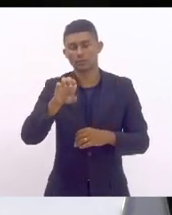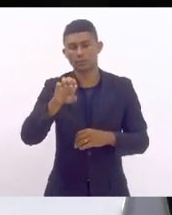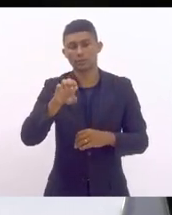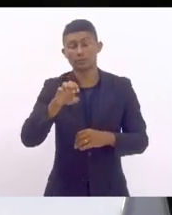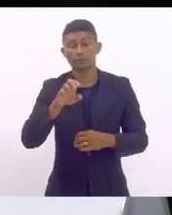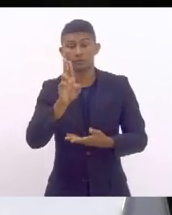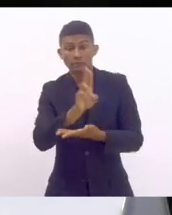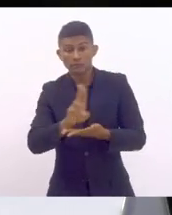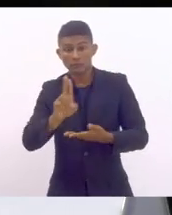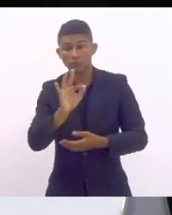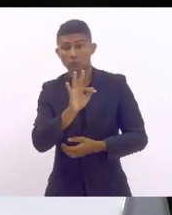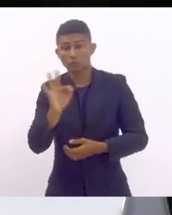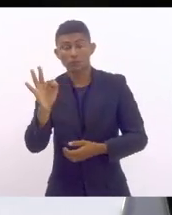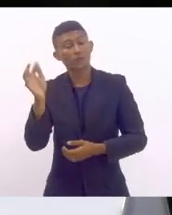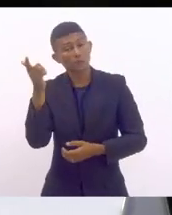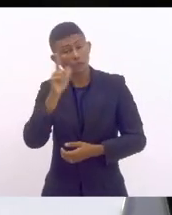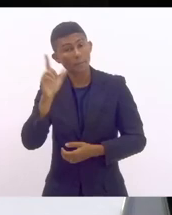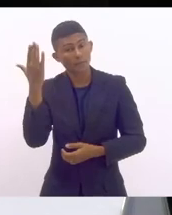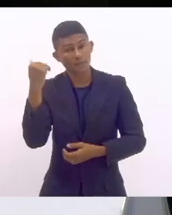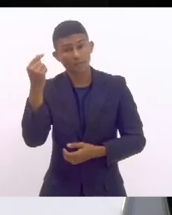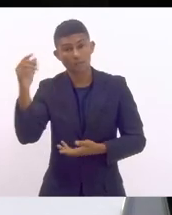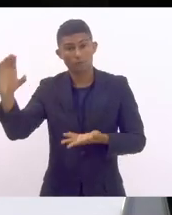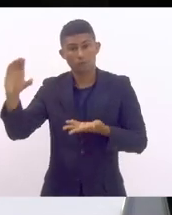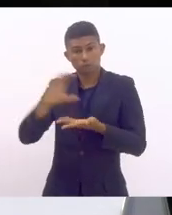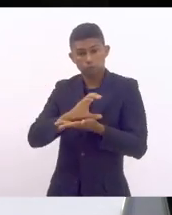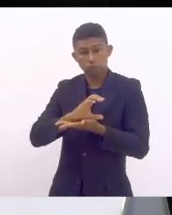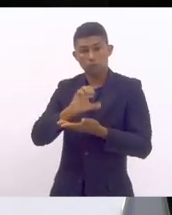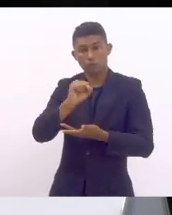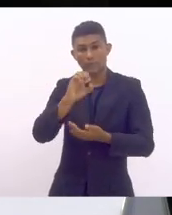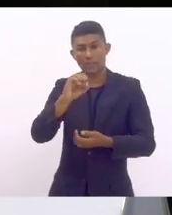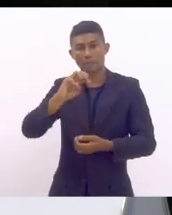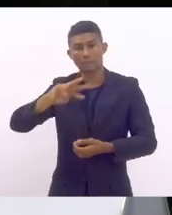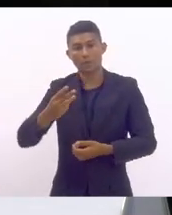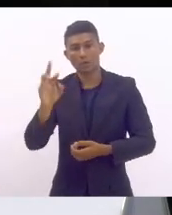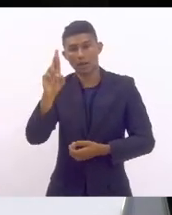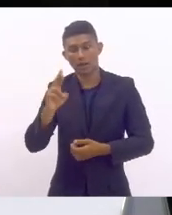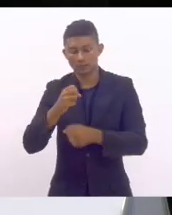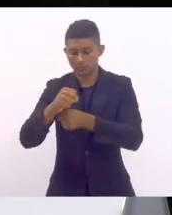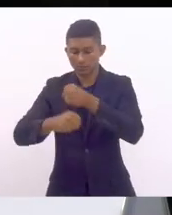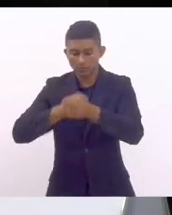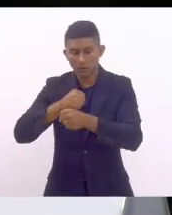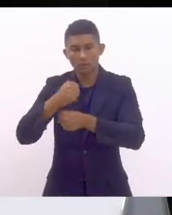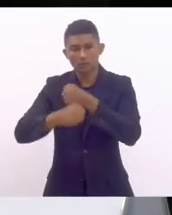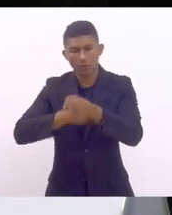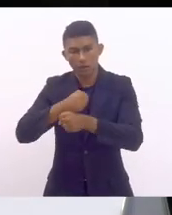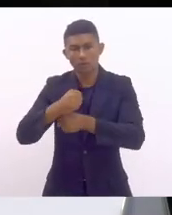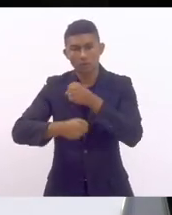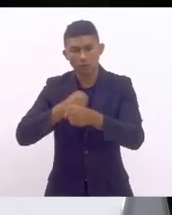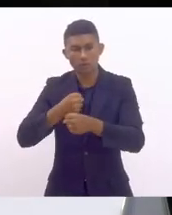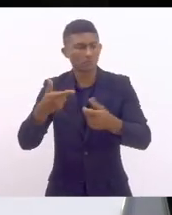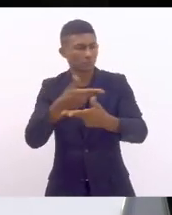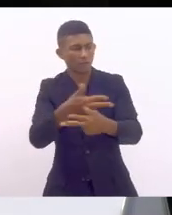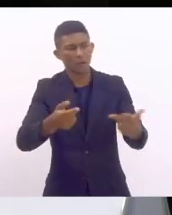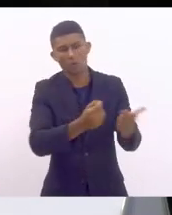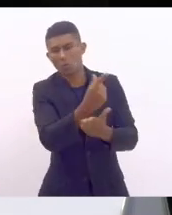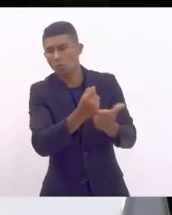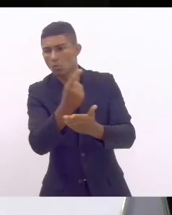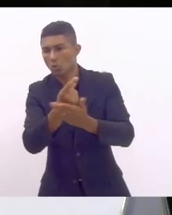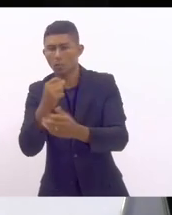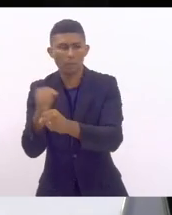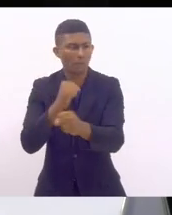receber 80 milhões de reais no ano de capital de verba de capital para investimento construção compra de equipamento